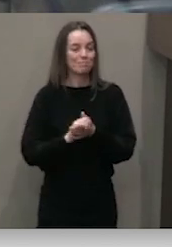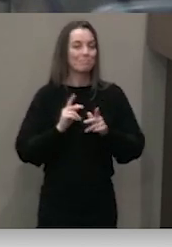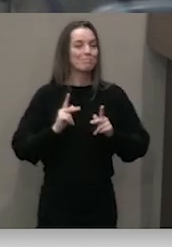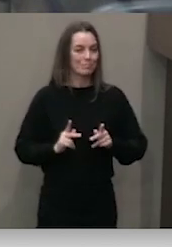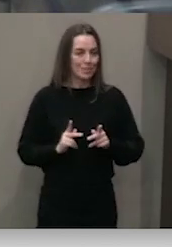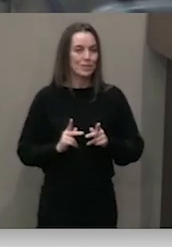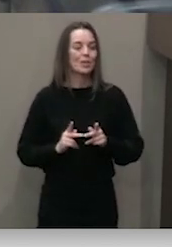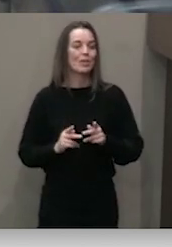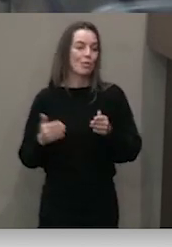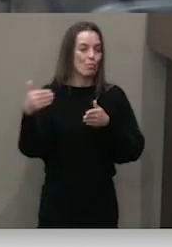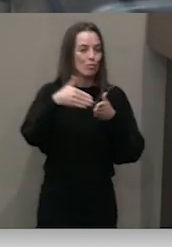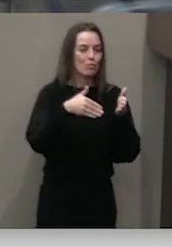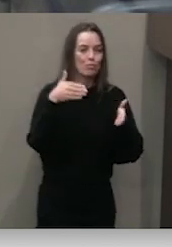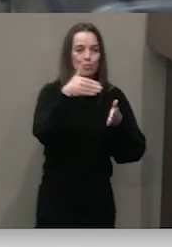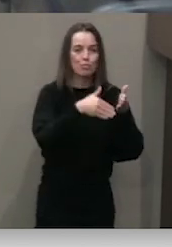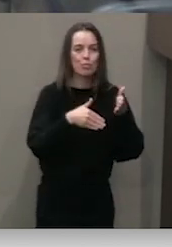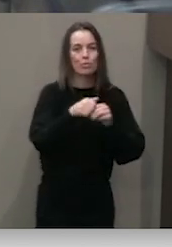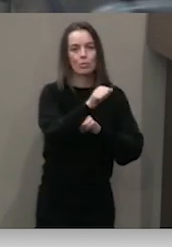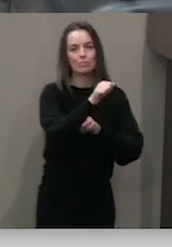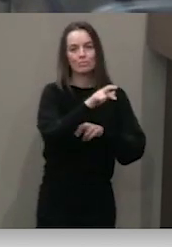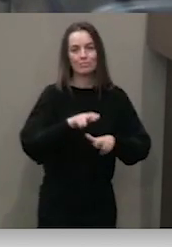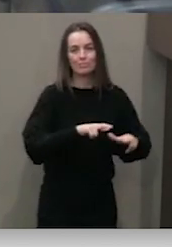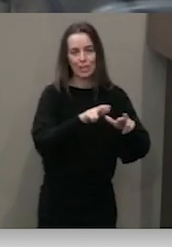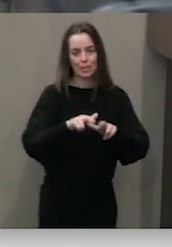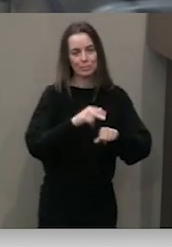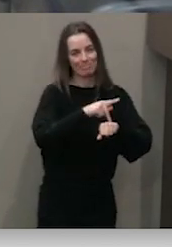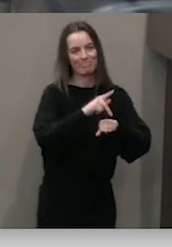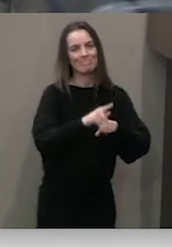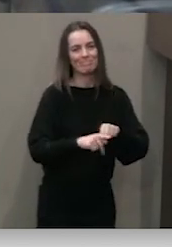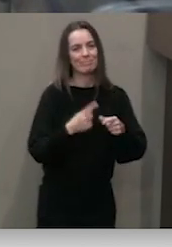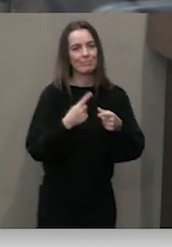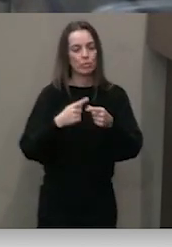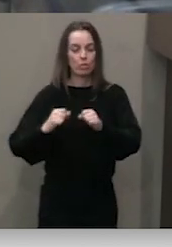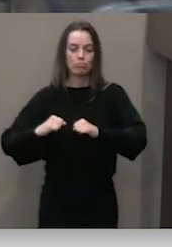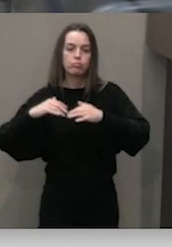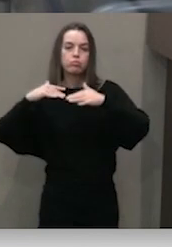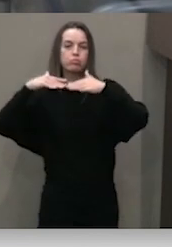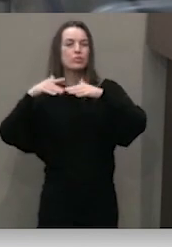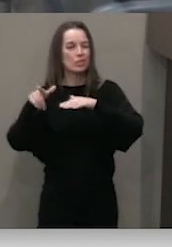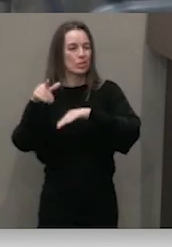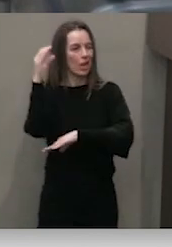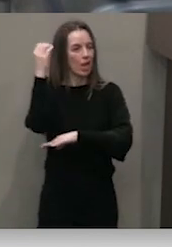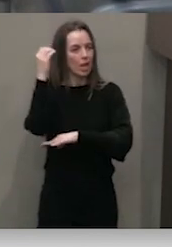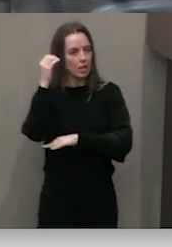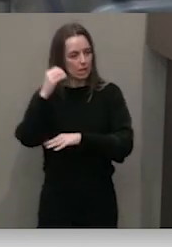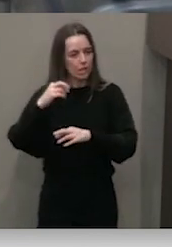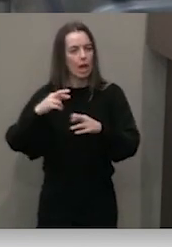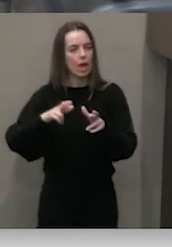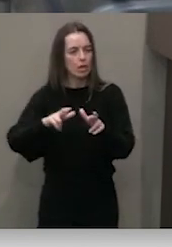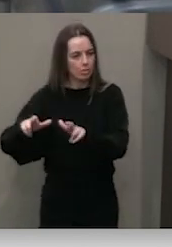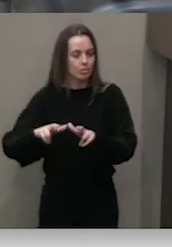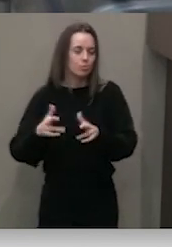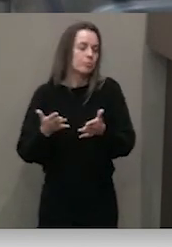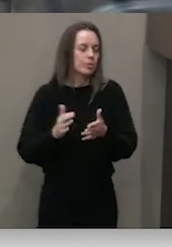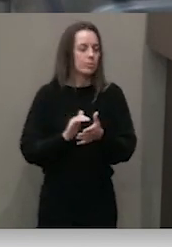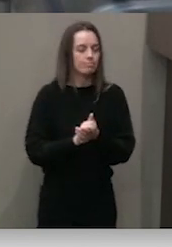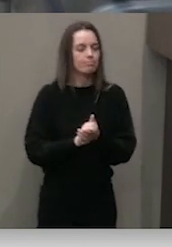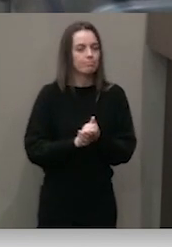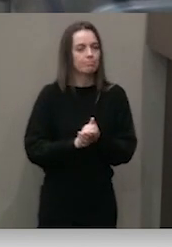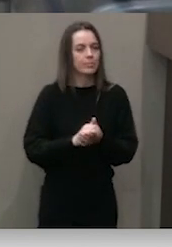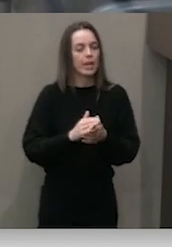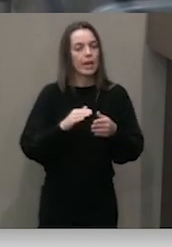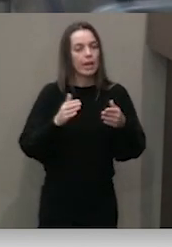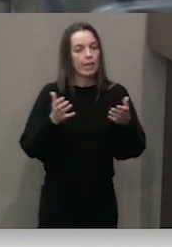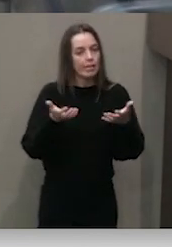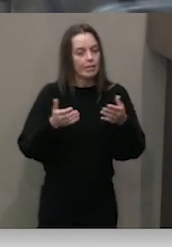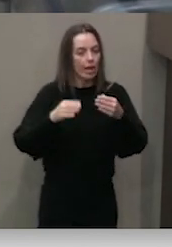e ter um olhar para frente, para um futuro melhor de crescimento e desenvolvimento para a nossa cidade de Passo Fundo. Então, só queria acrescentar